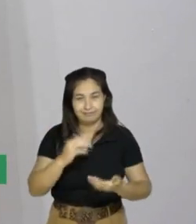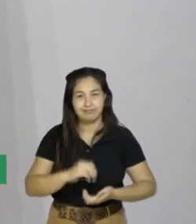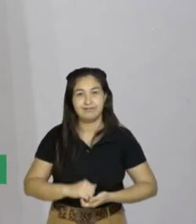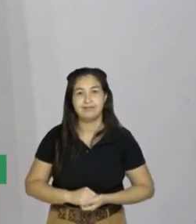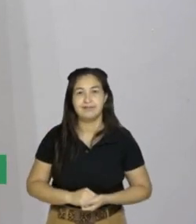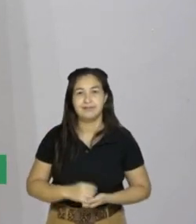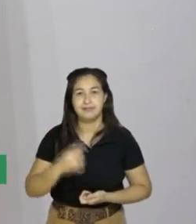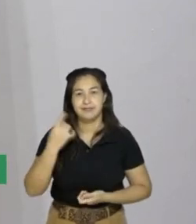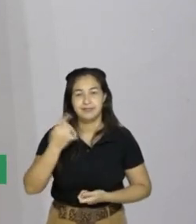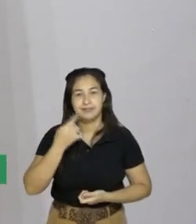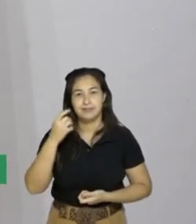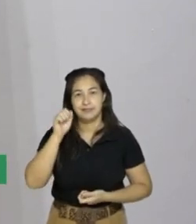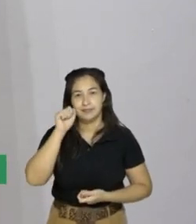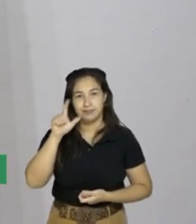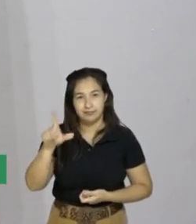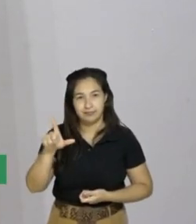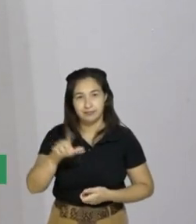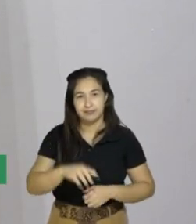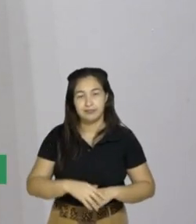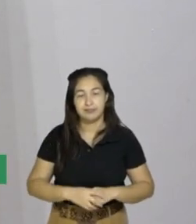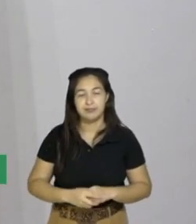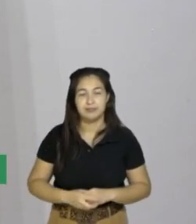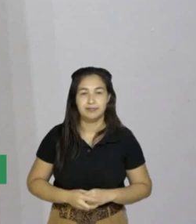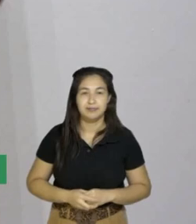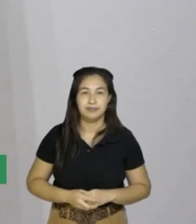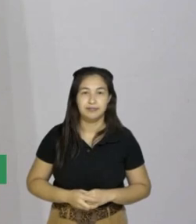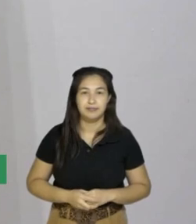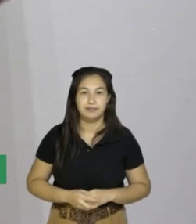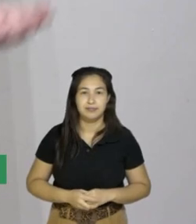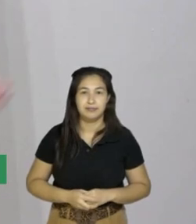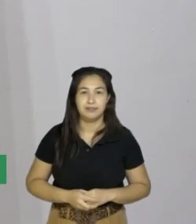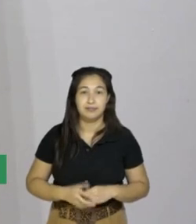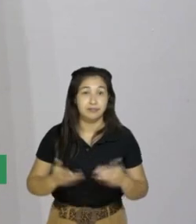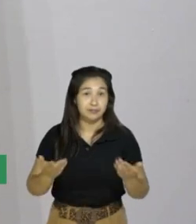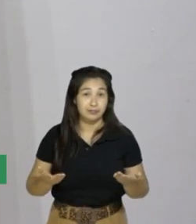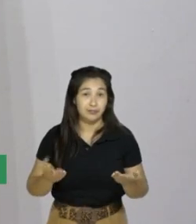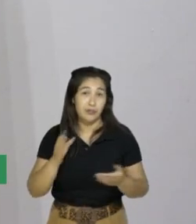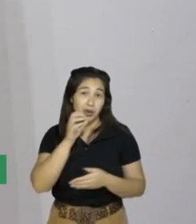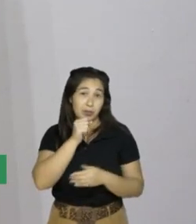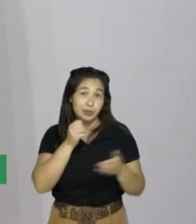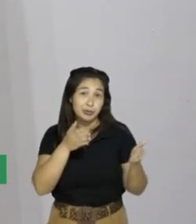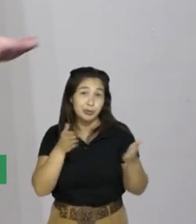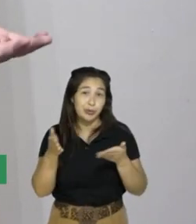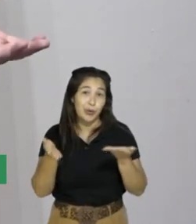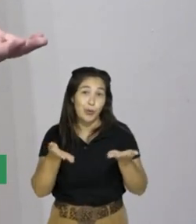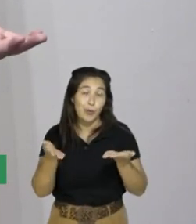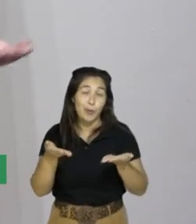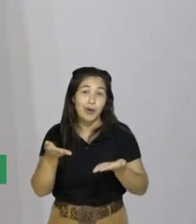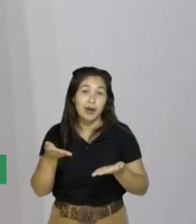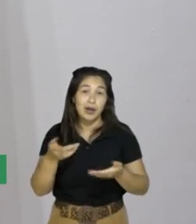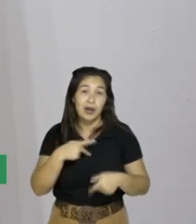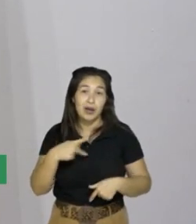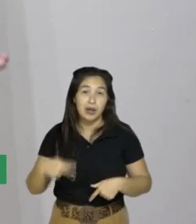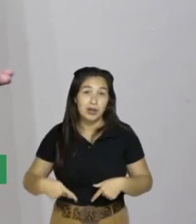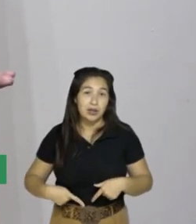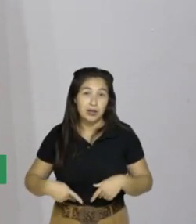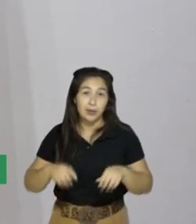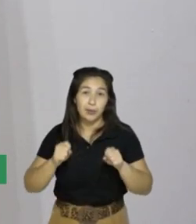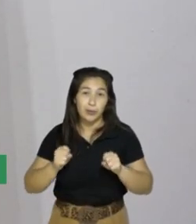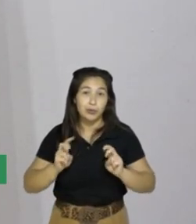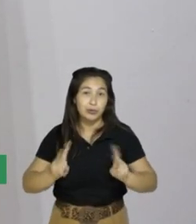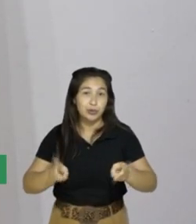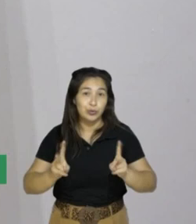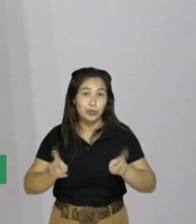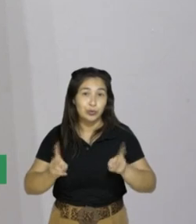Deputado Deputado antídoto então eu passaria o presidente para que a gente pudesse prosseguir